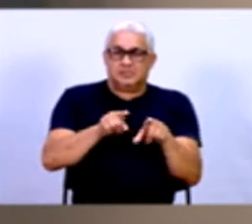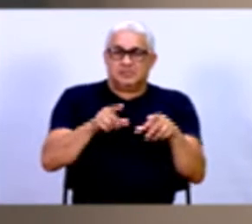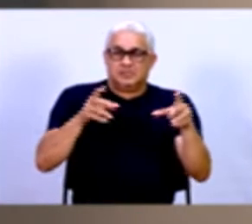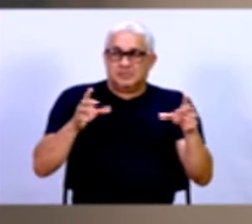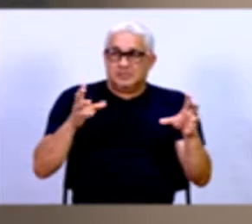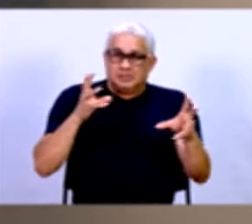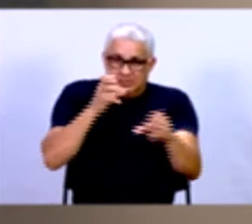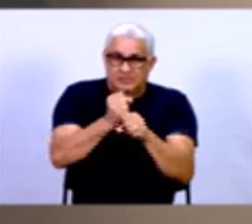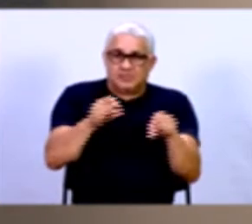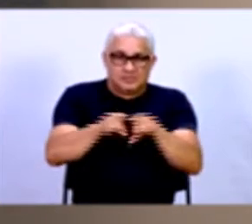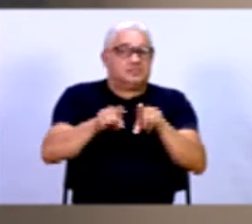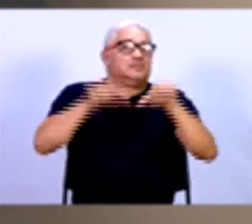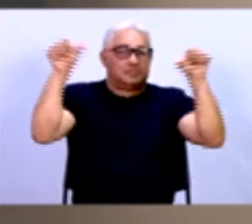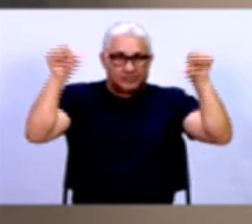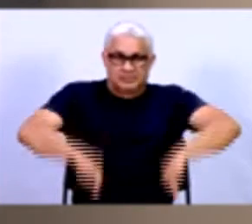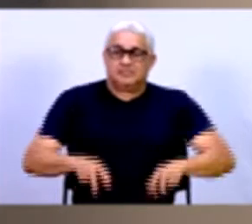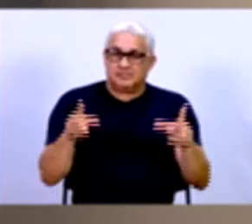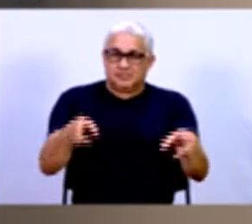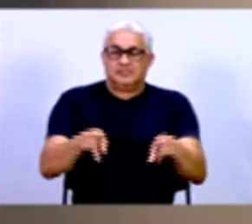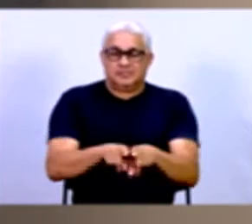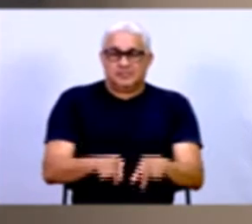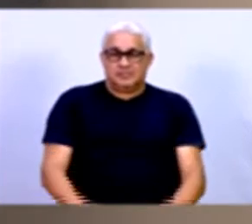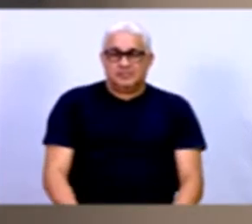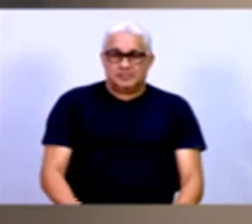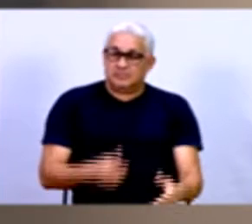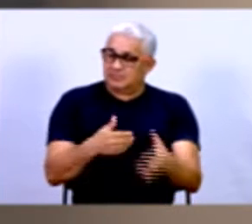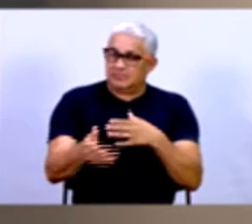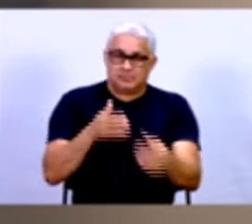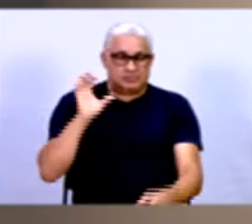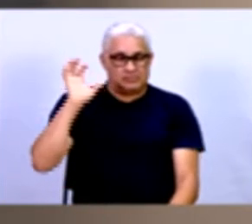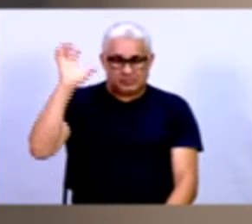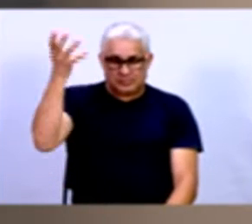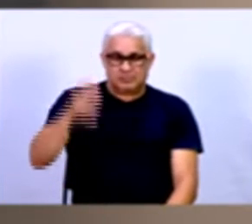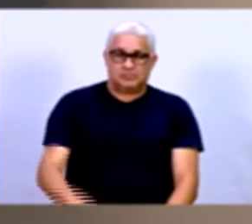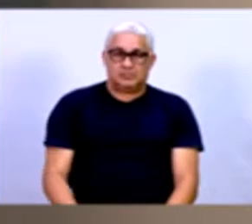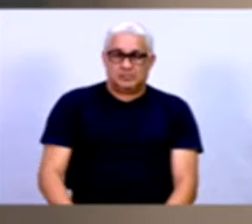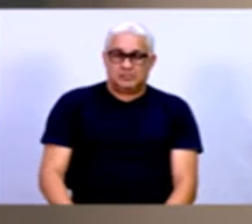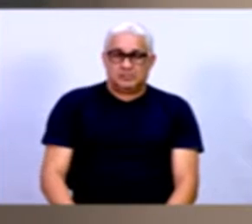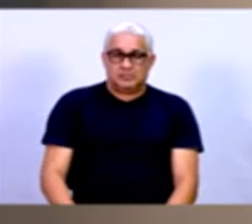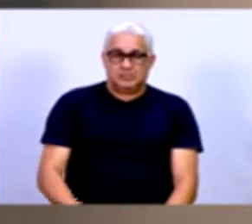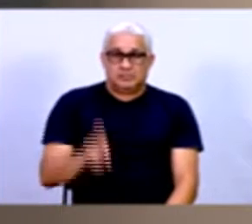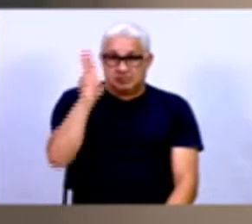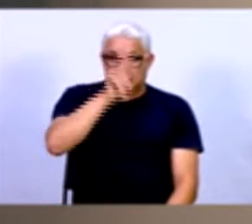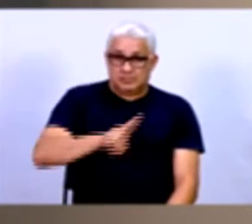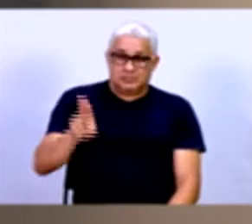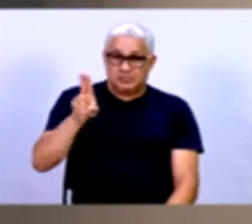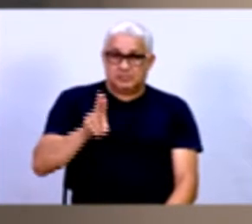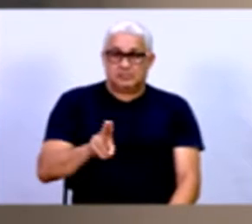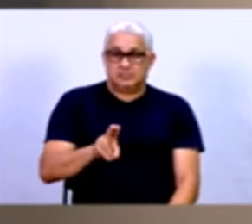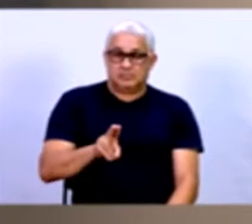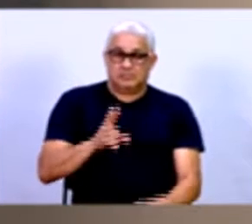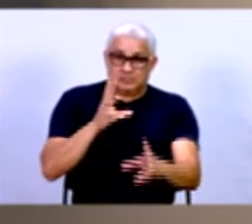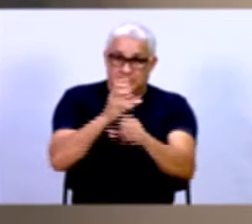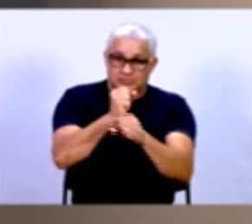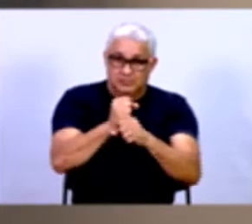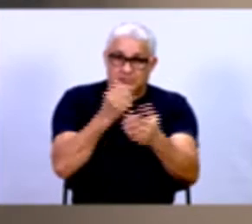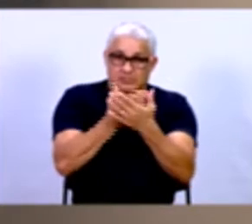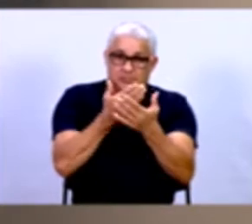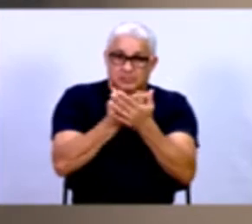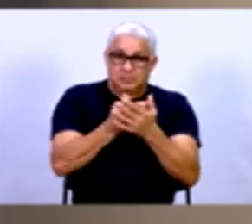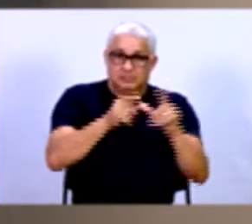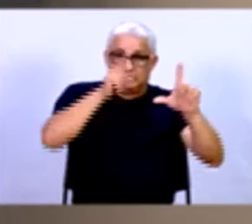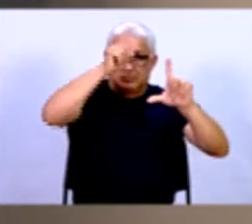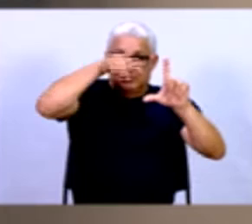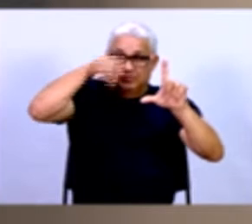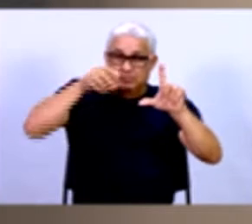ser. Então, aqui é dito que qualquer decisão que seja tomada usando os resultados de um estudo estatístico será